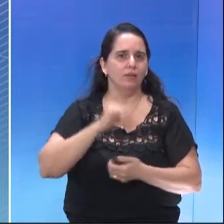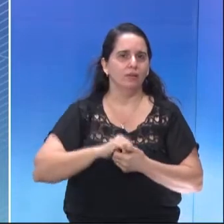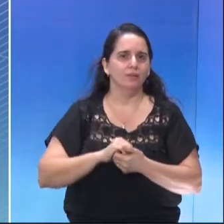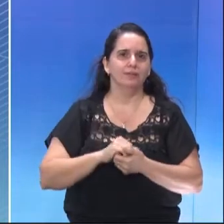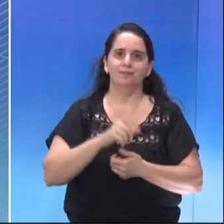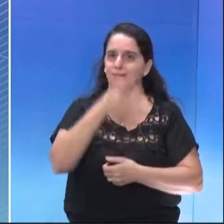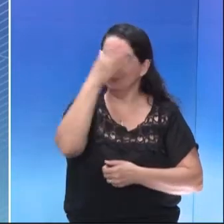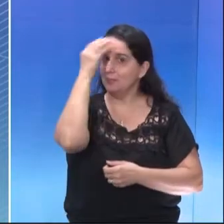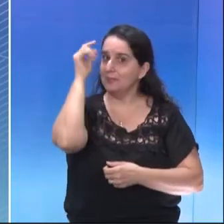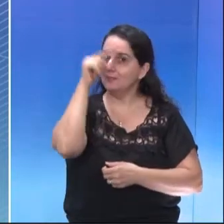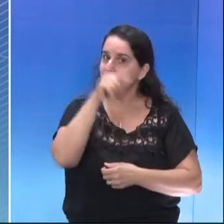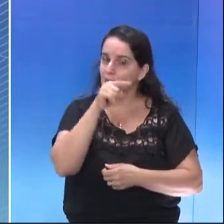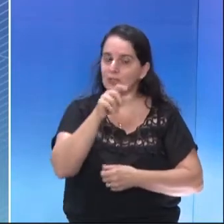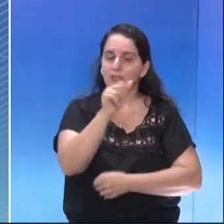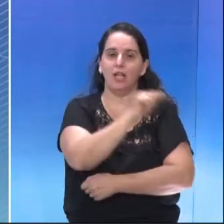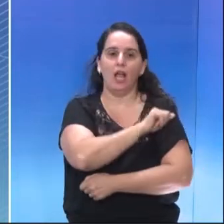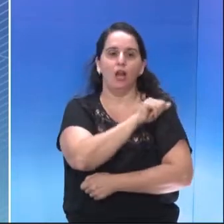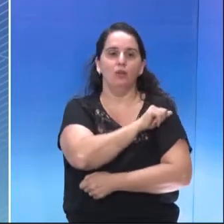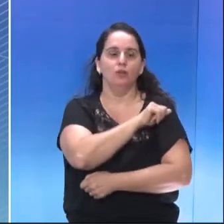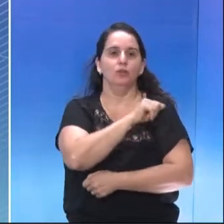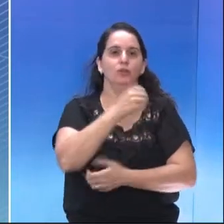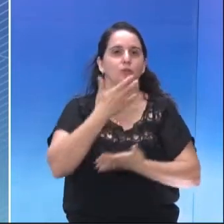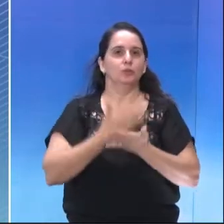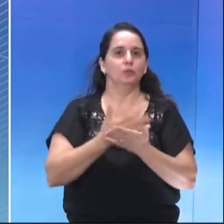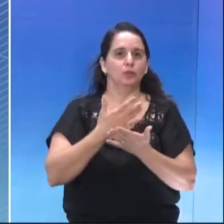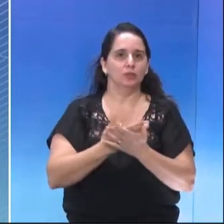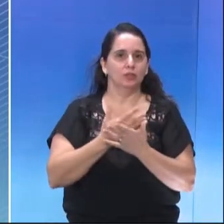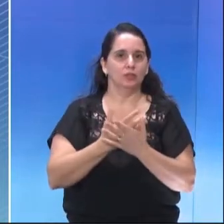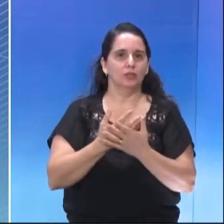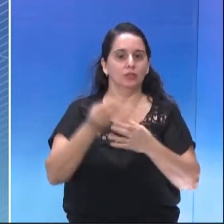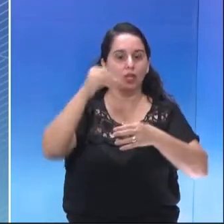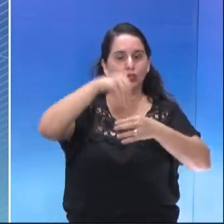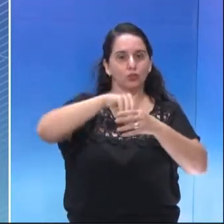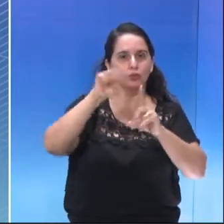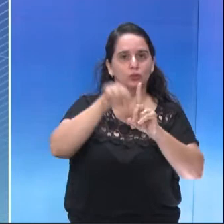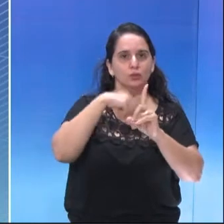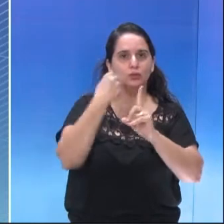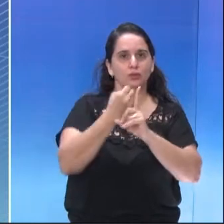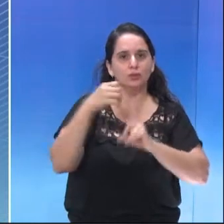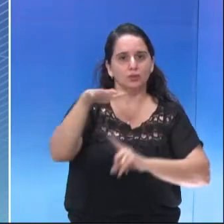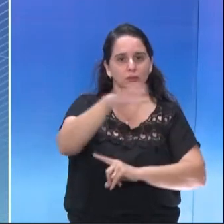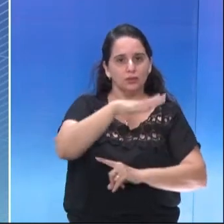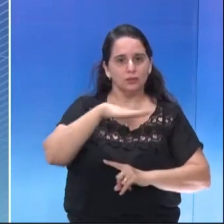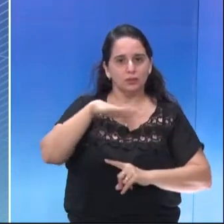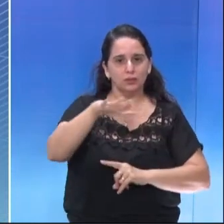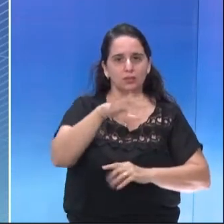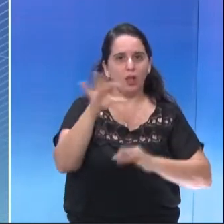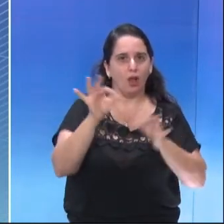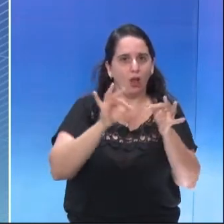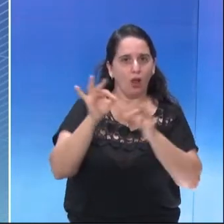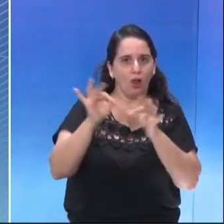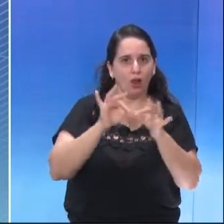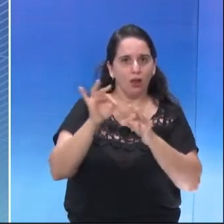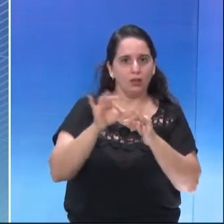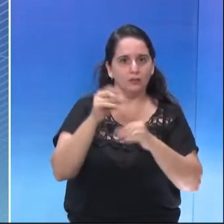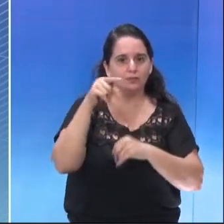que você, como estudante, é um membro da sociedade civil organizada. Você como estudante